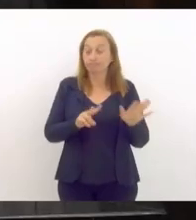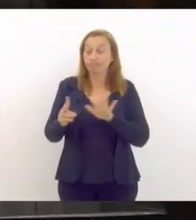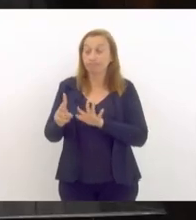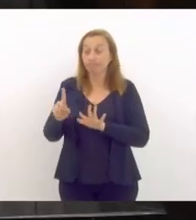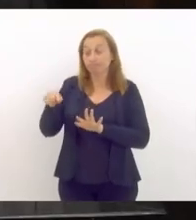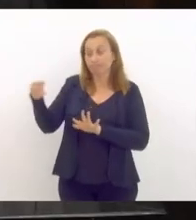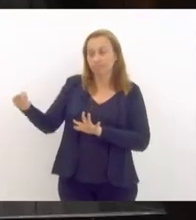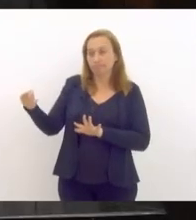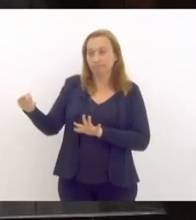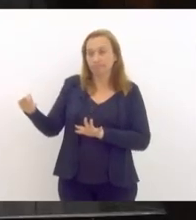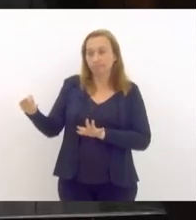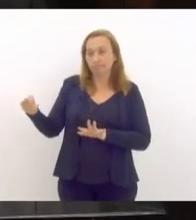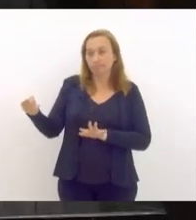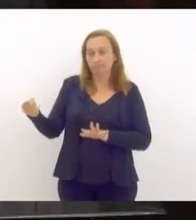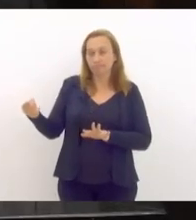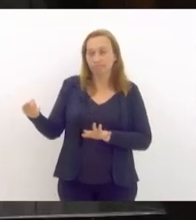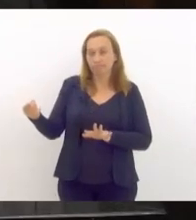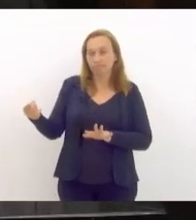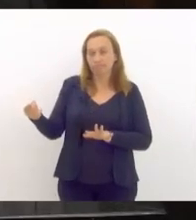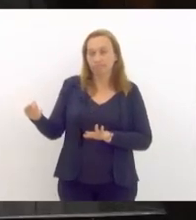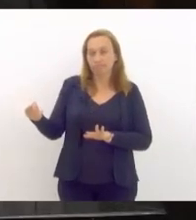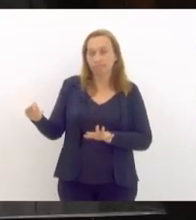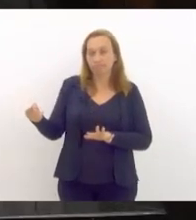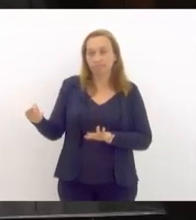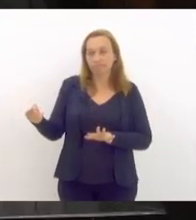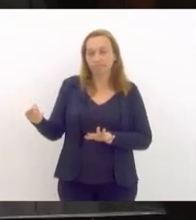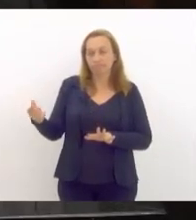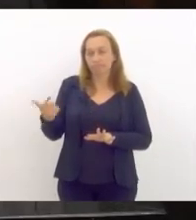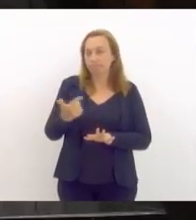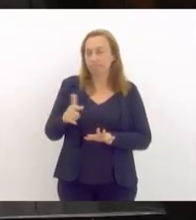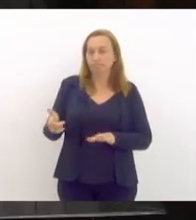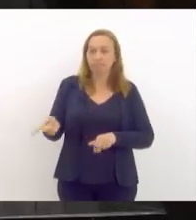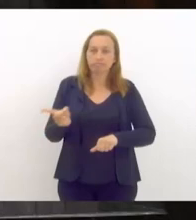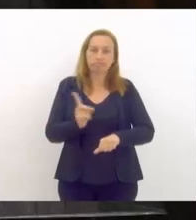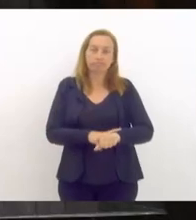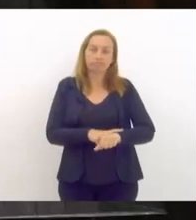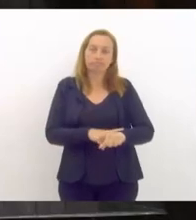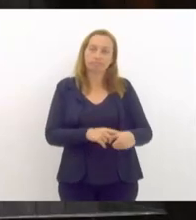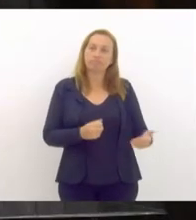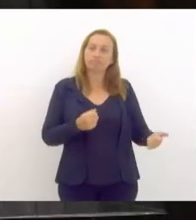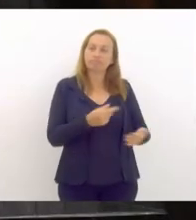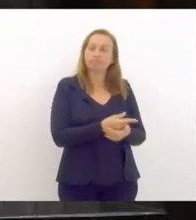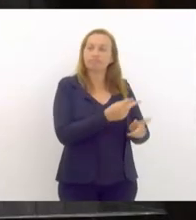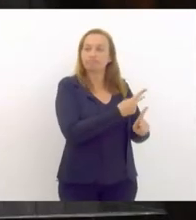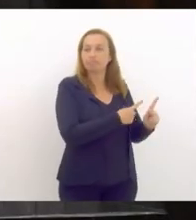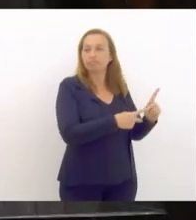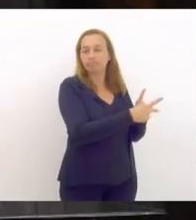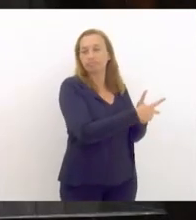vem sem sequer ter o seu tempo de contribuição previdenciária